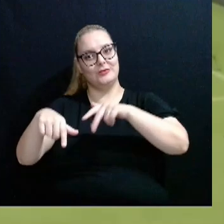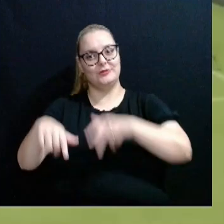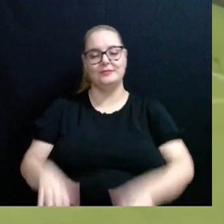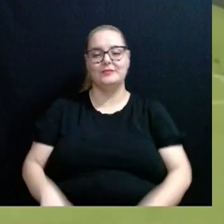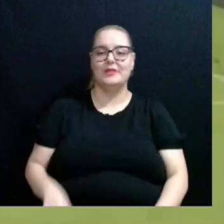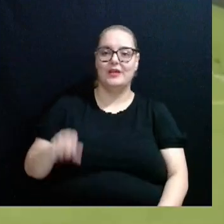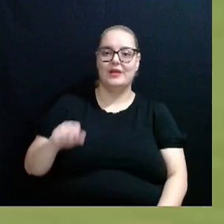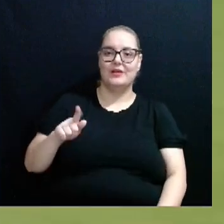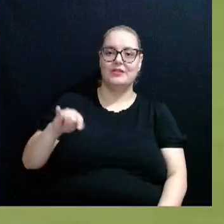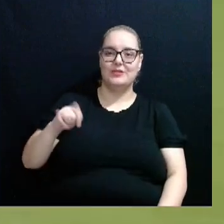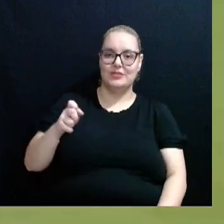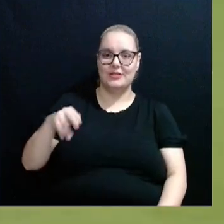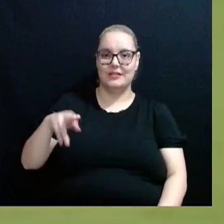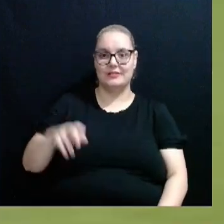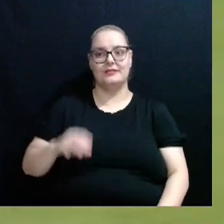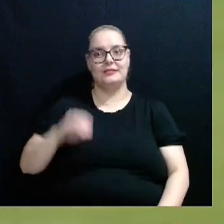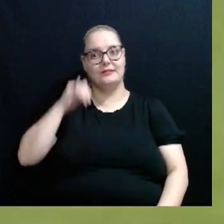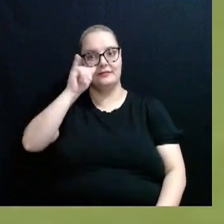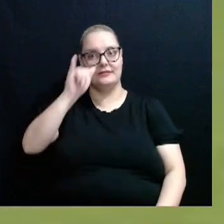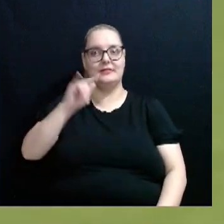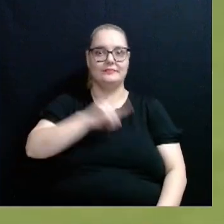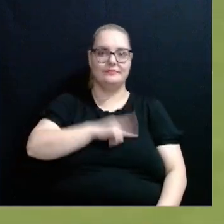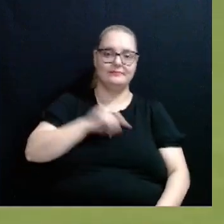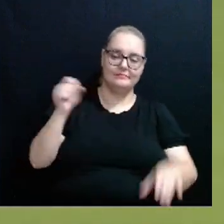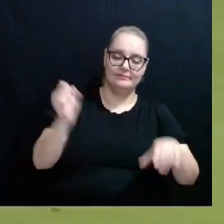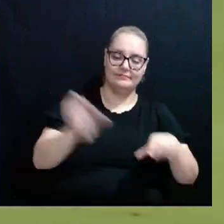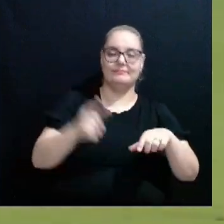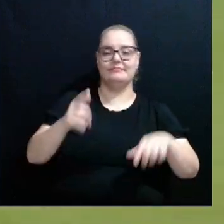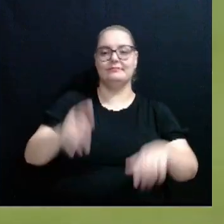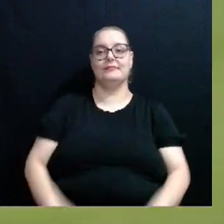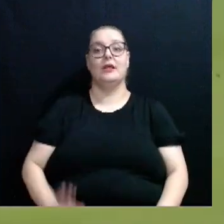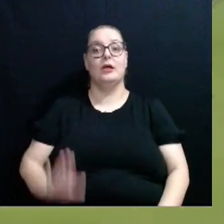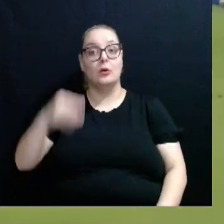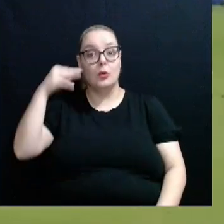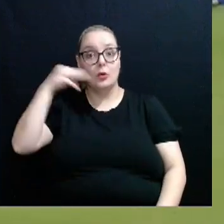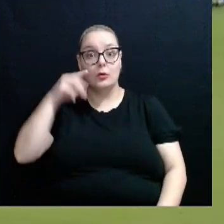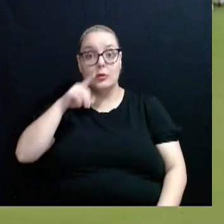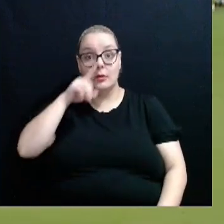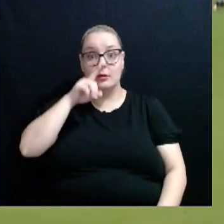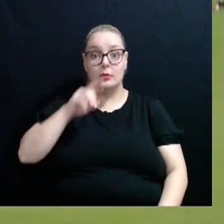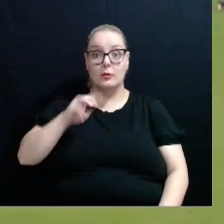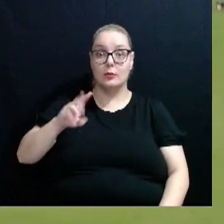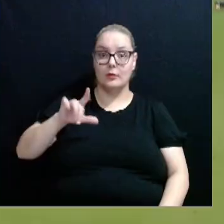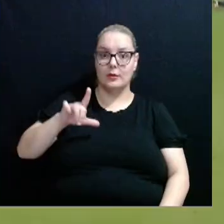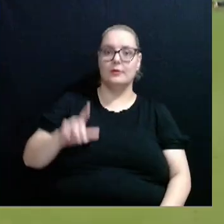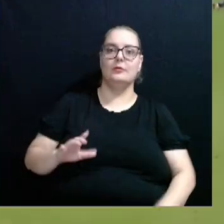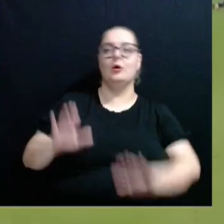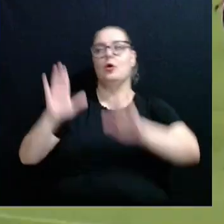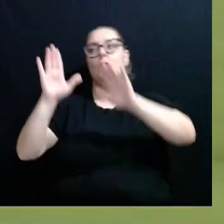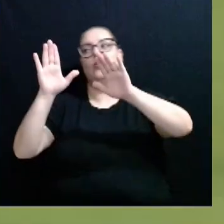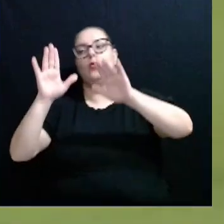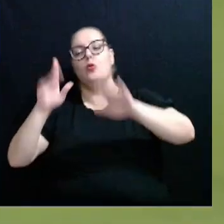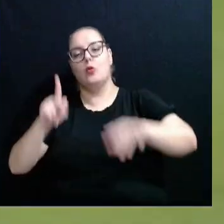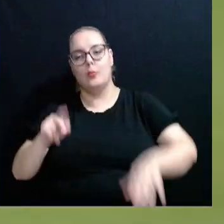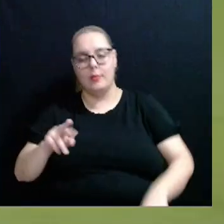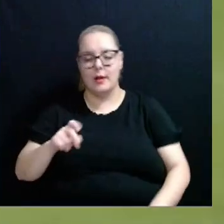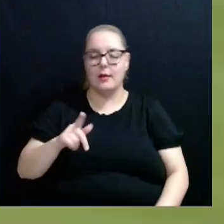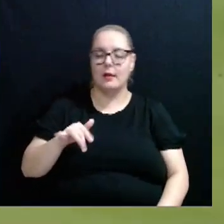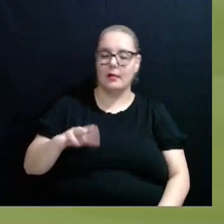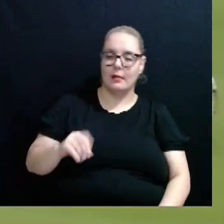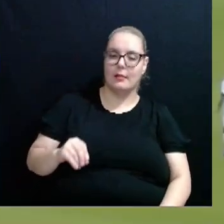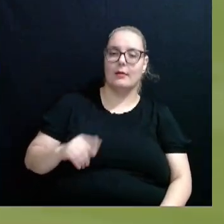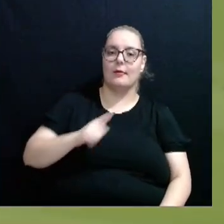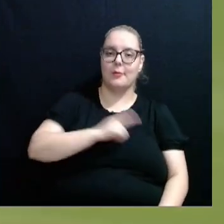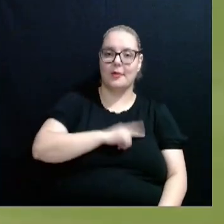gol do Guarani. Quando o Maranhão arrisca com o Will, lá está o paredão bugrino. É isso aí,